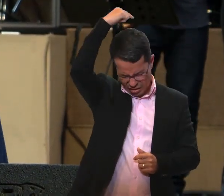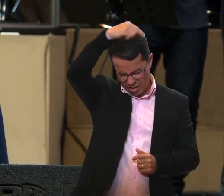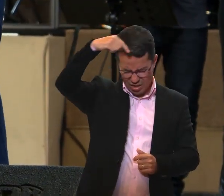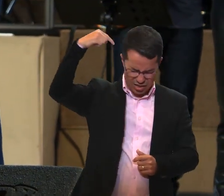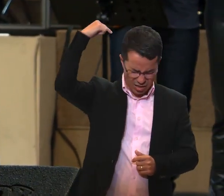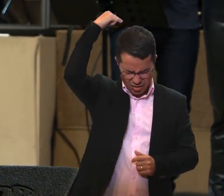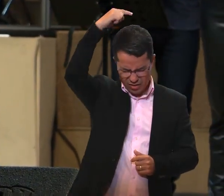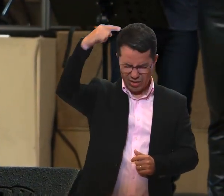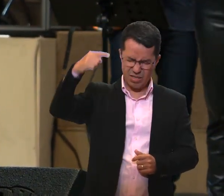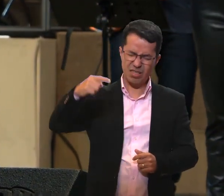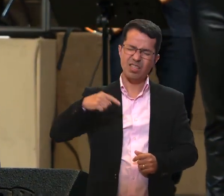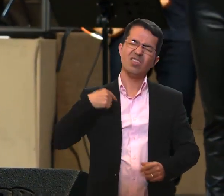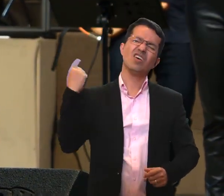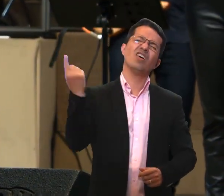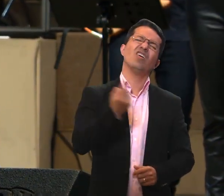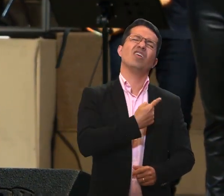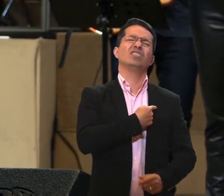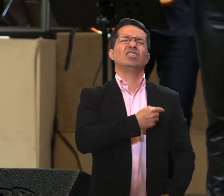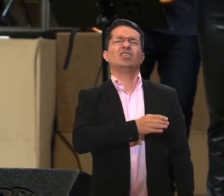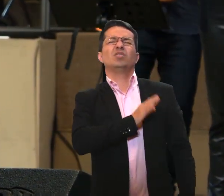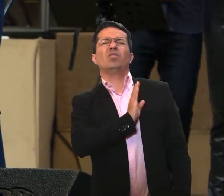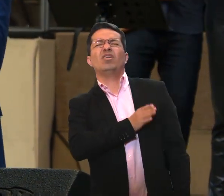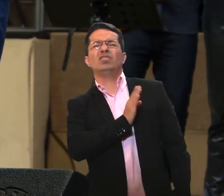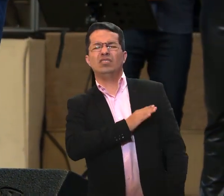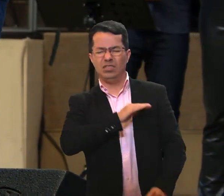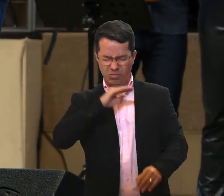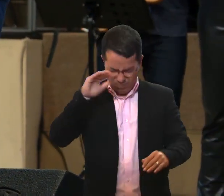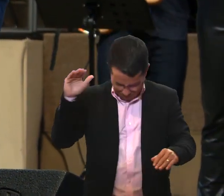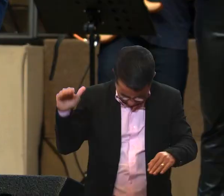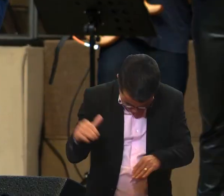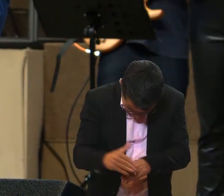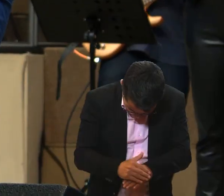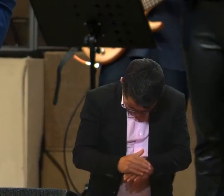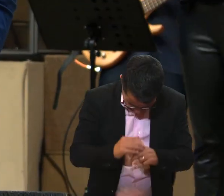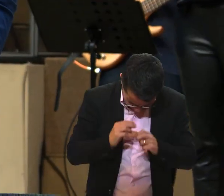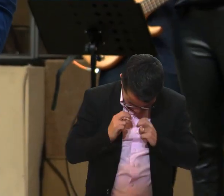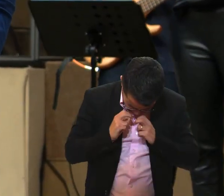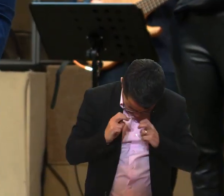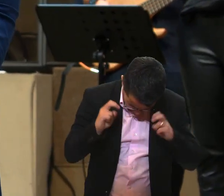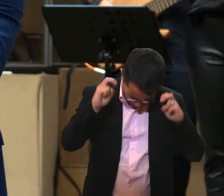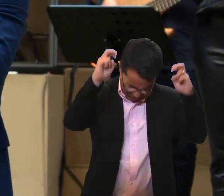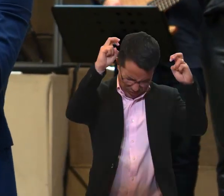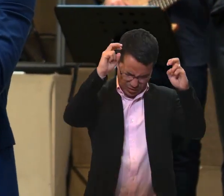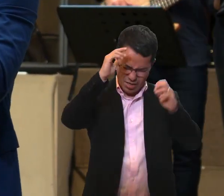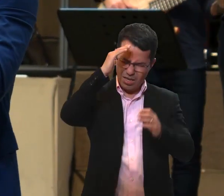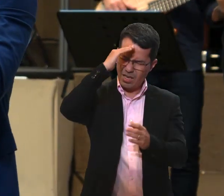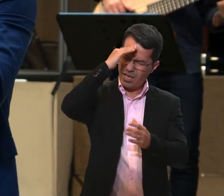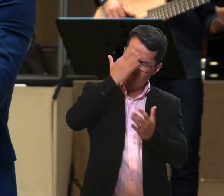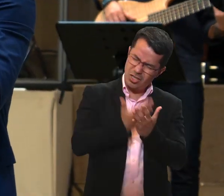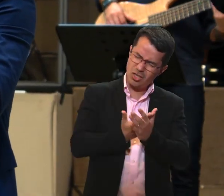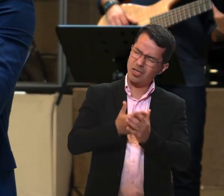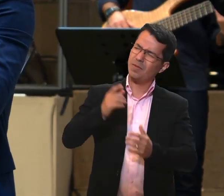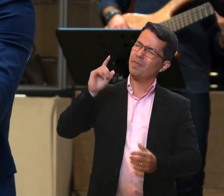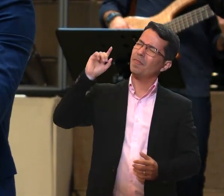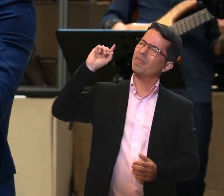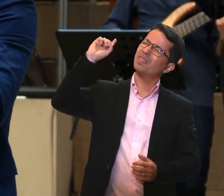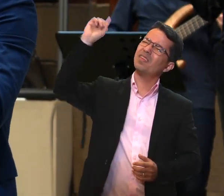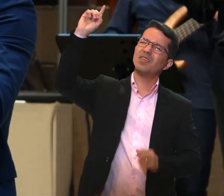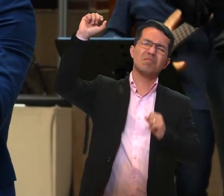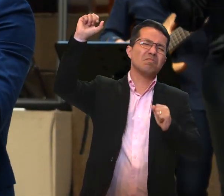Deus, quebra os nossos corações. que a tua visita cura